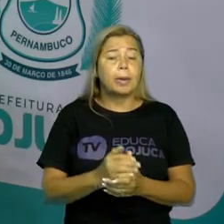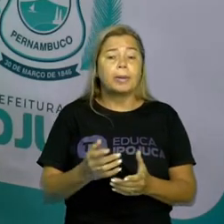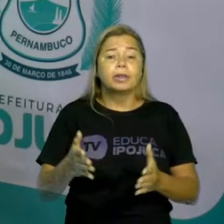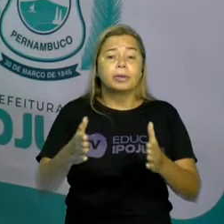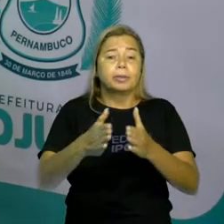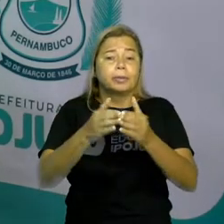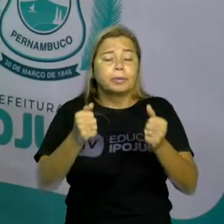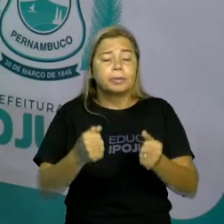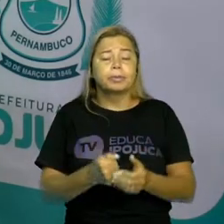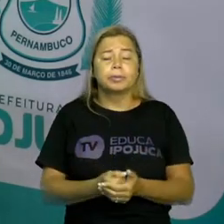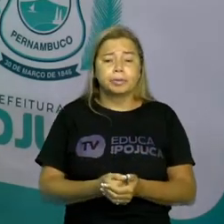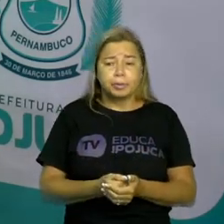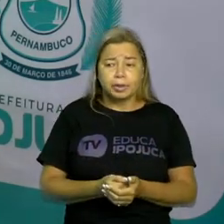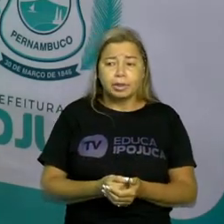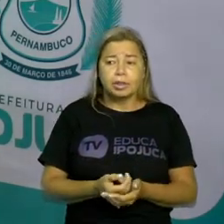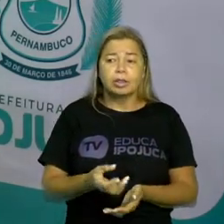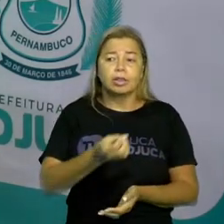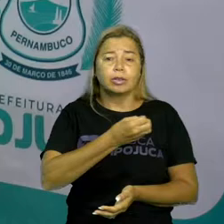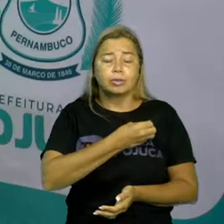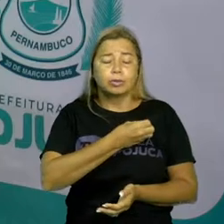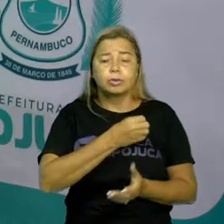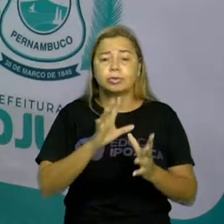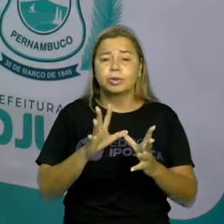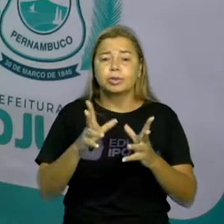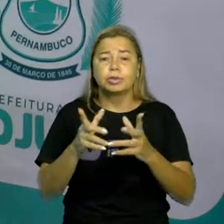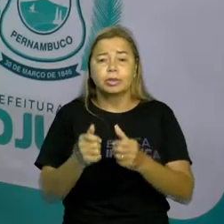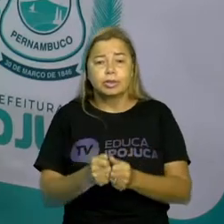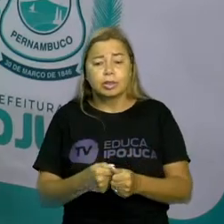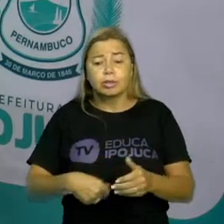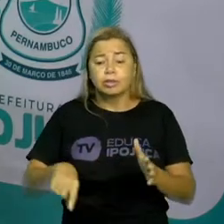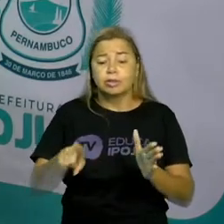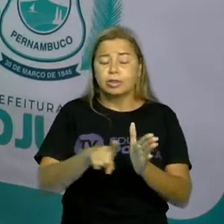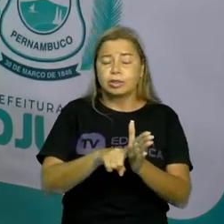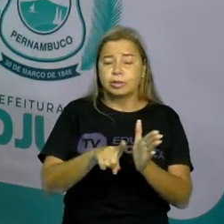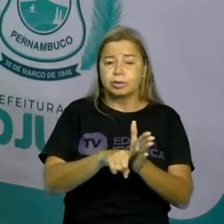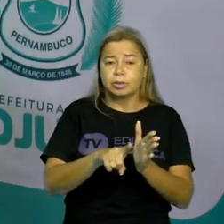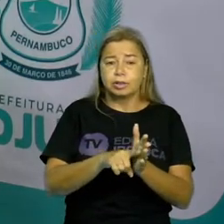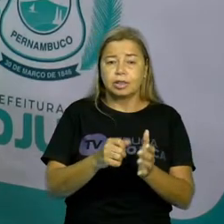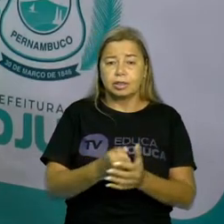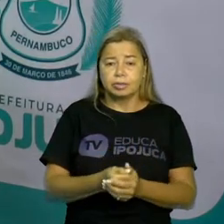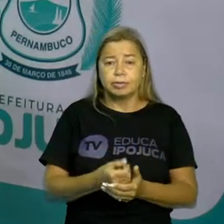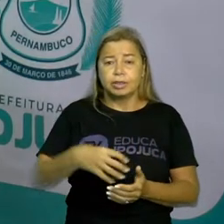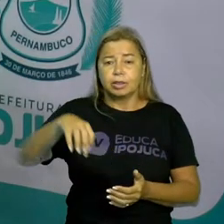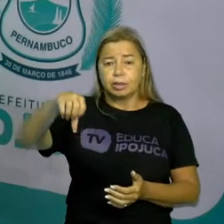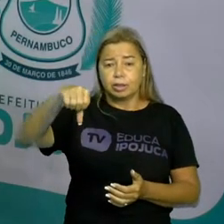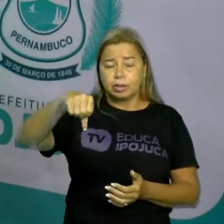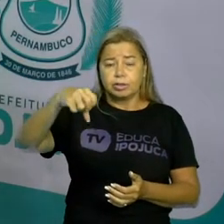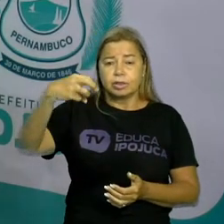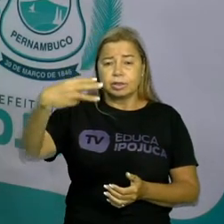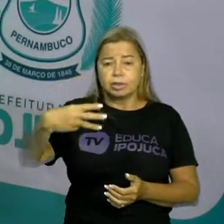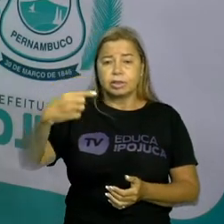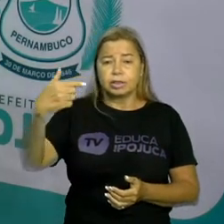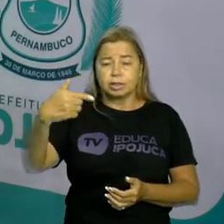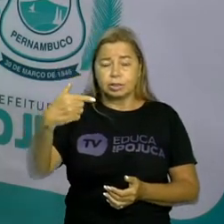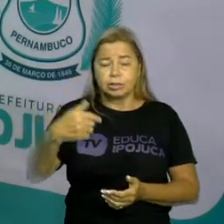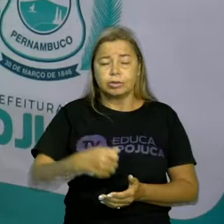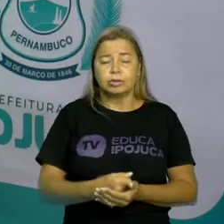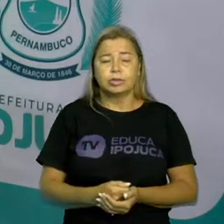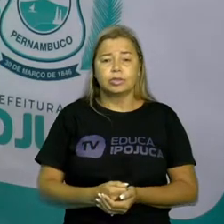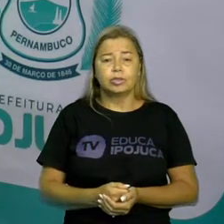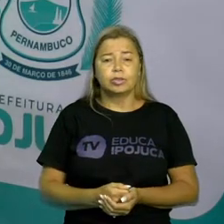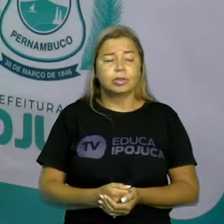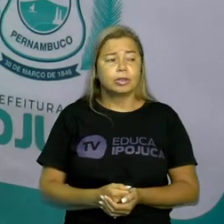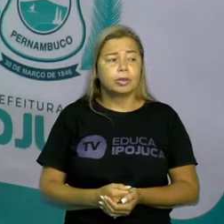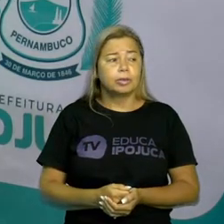total e vou subtrair o valor que eu achei. Então, o valor total é 932. Eu vou colocar